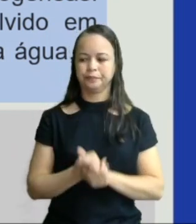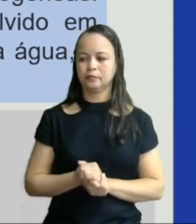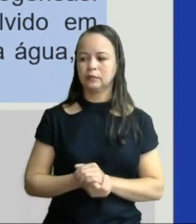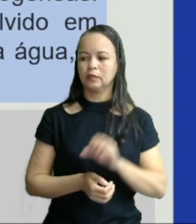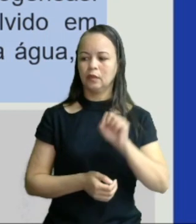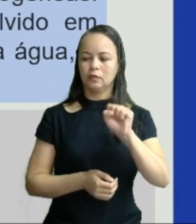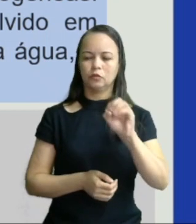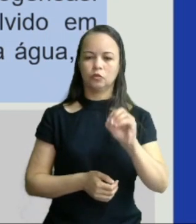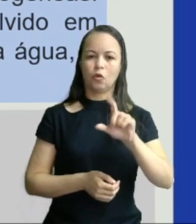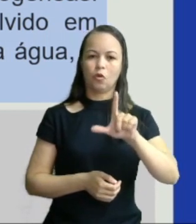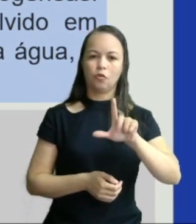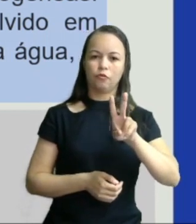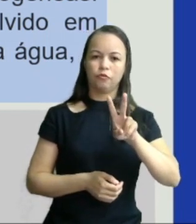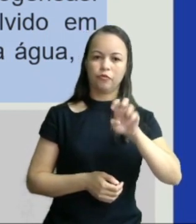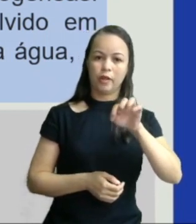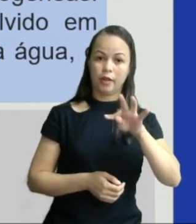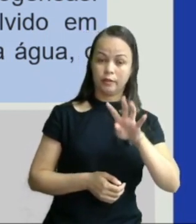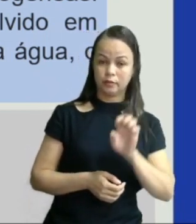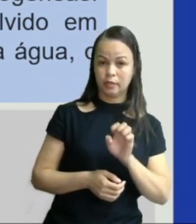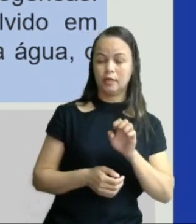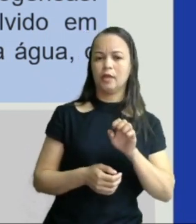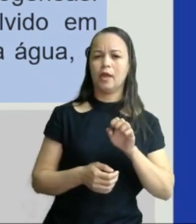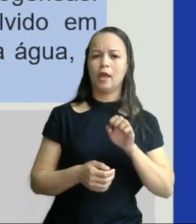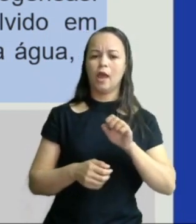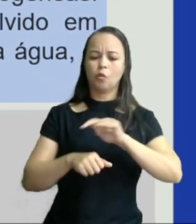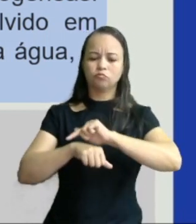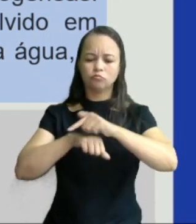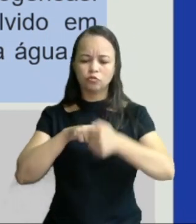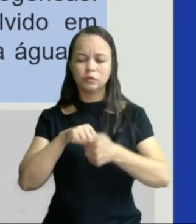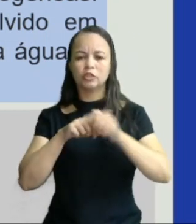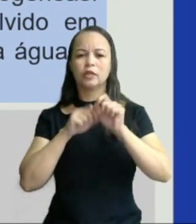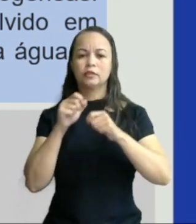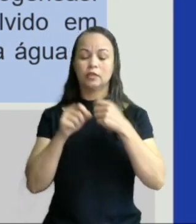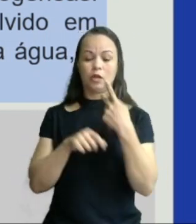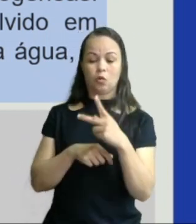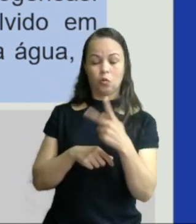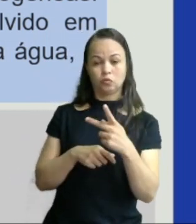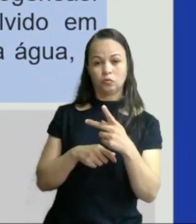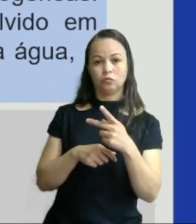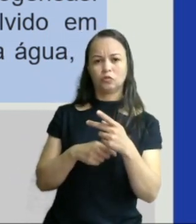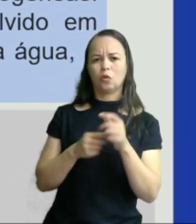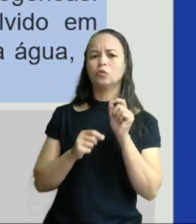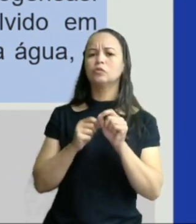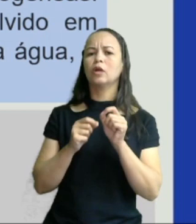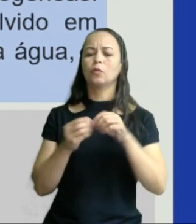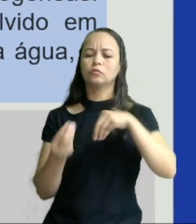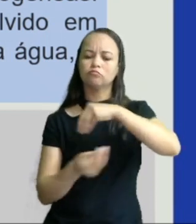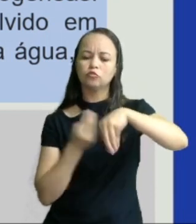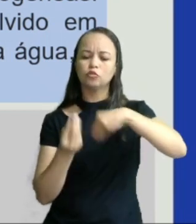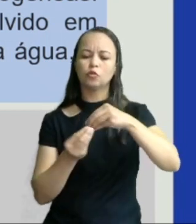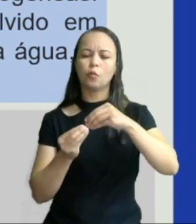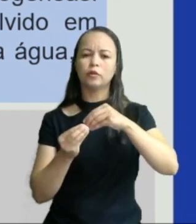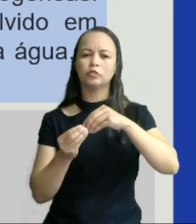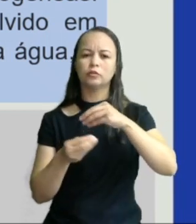que pode dissolver outras substâncias. No caso, o soluto